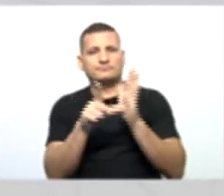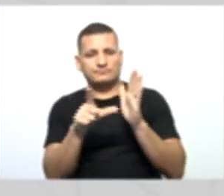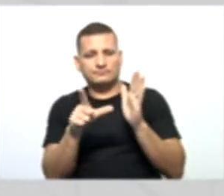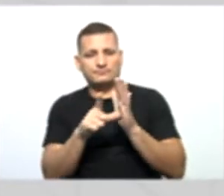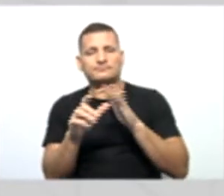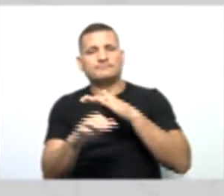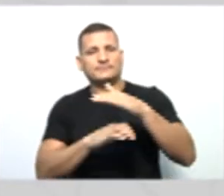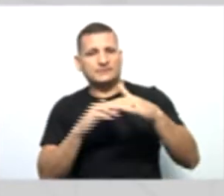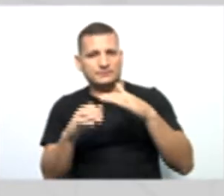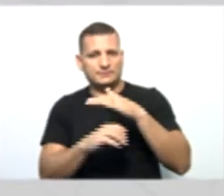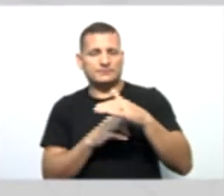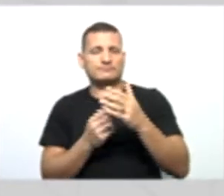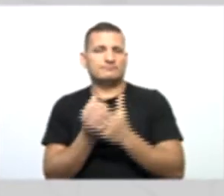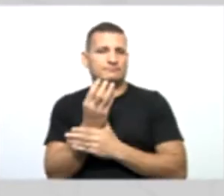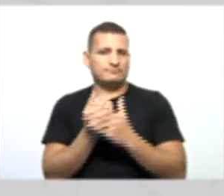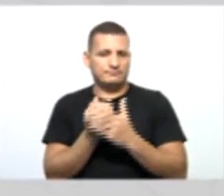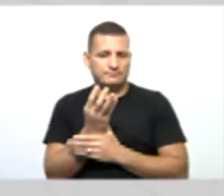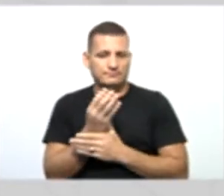de produtores,